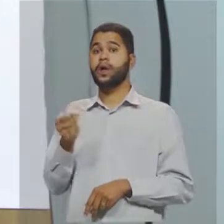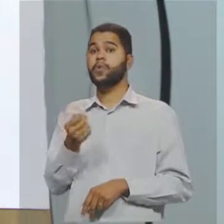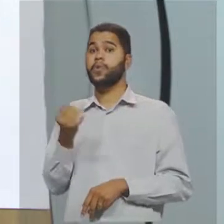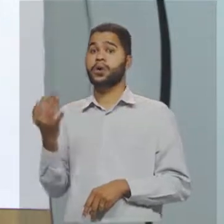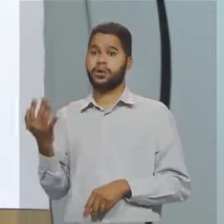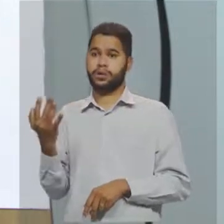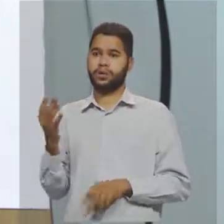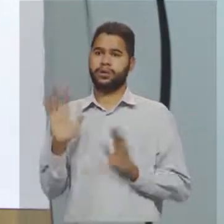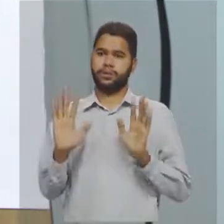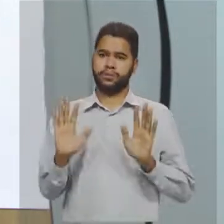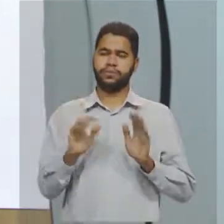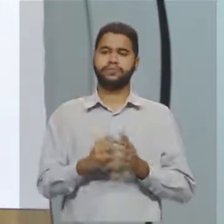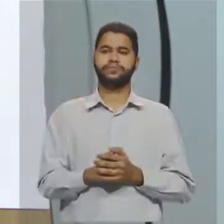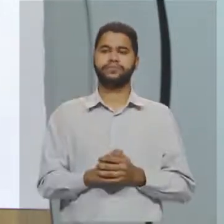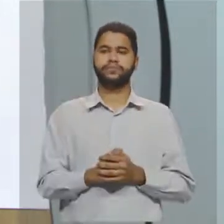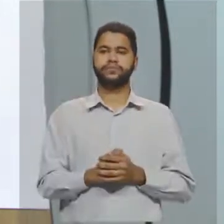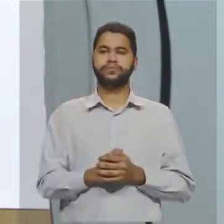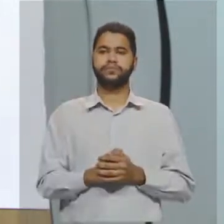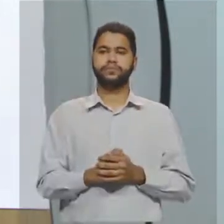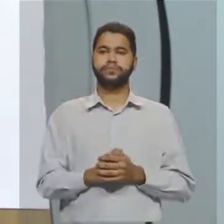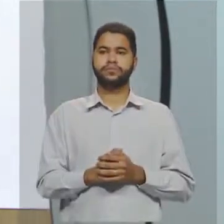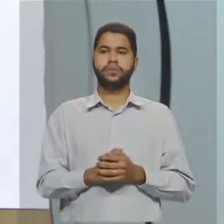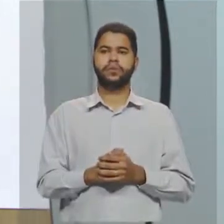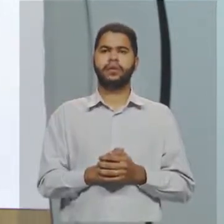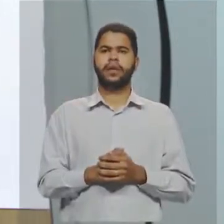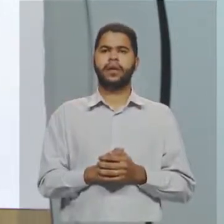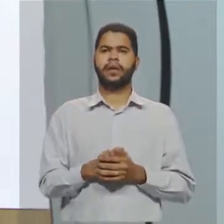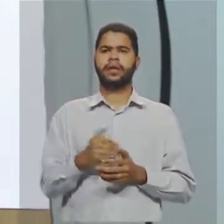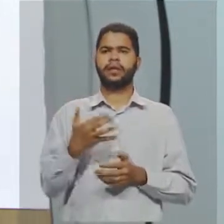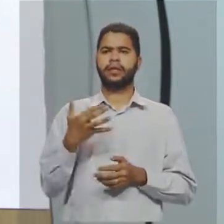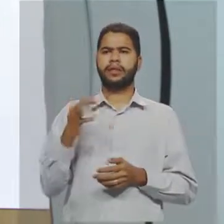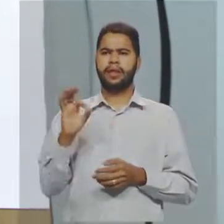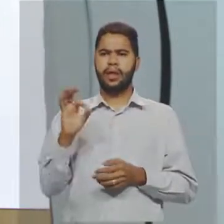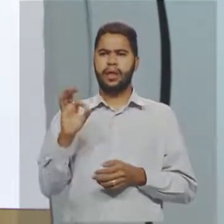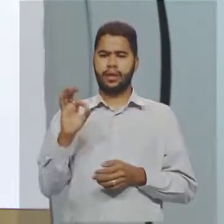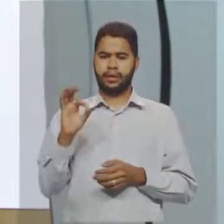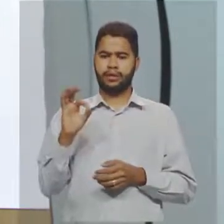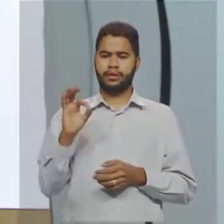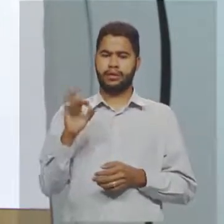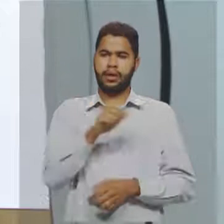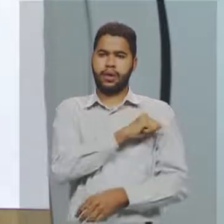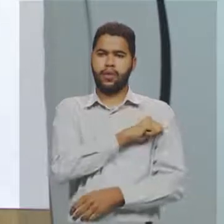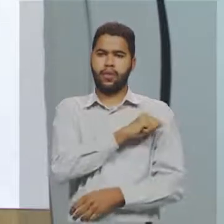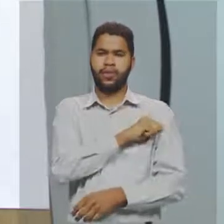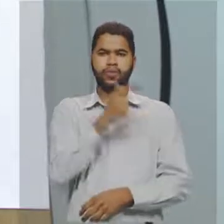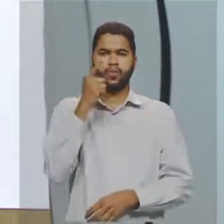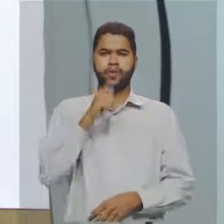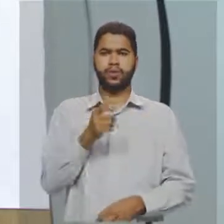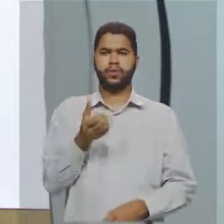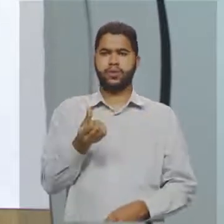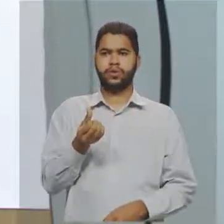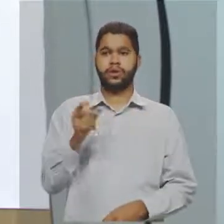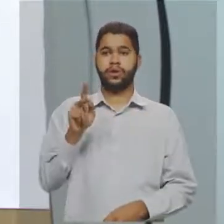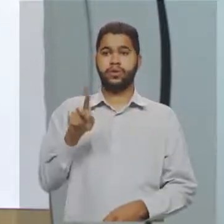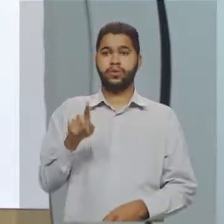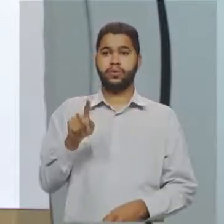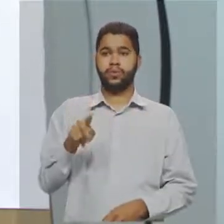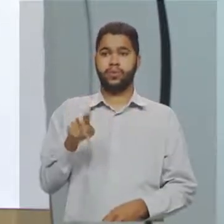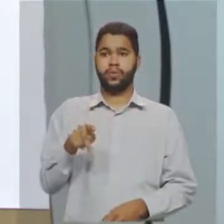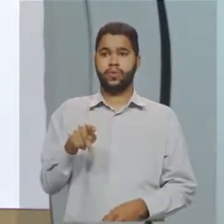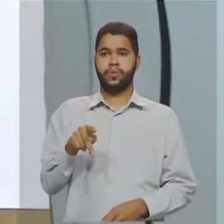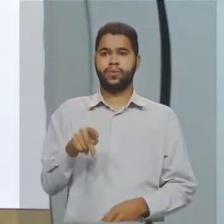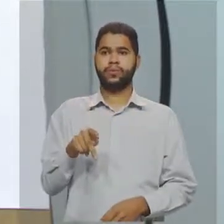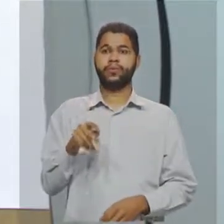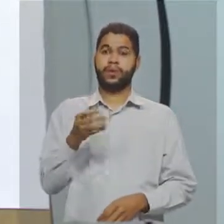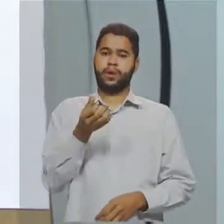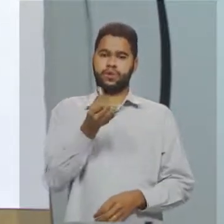essa nota está aparecendo. Quando se fala que 10 alunos tiraram 6, é porque é o 6 repetindo 10